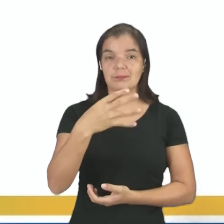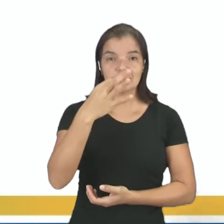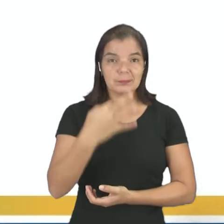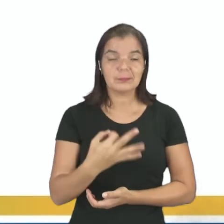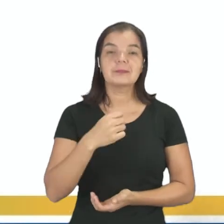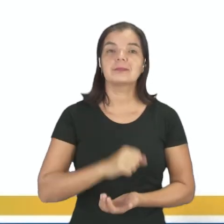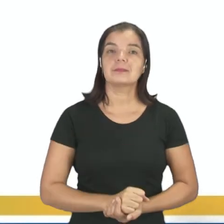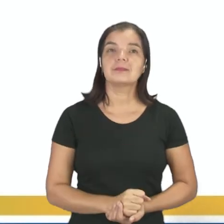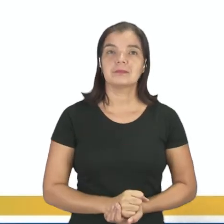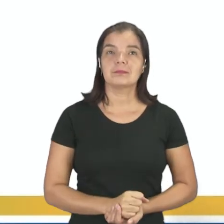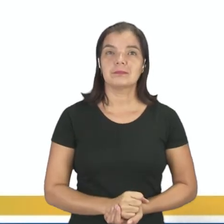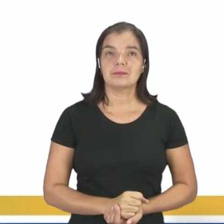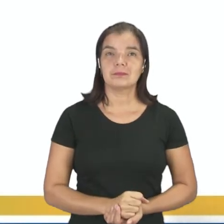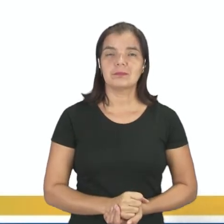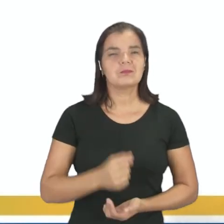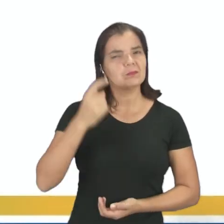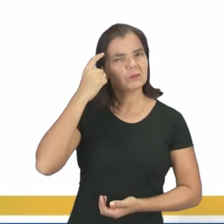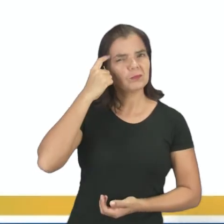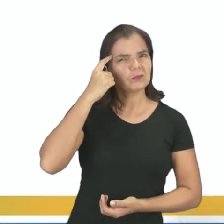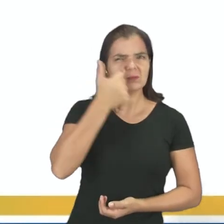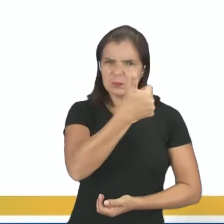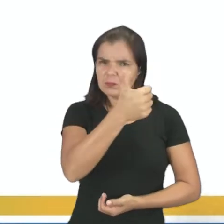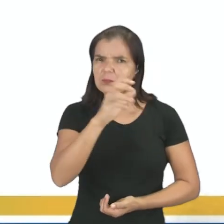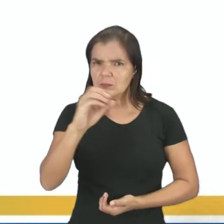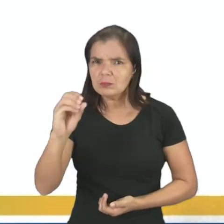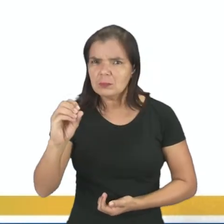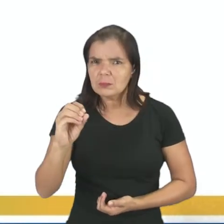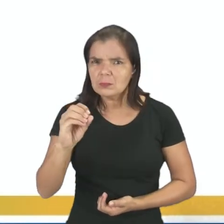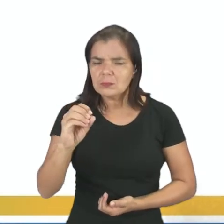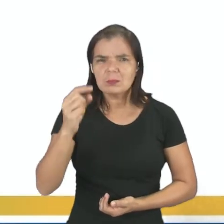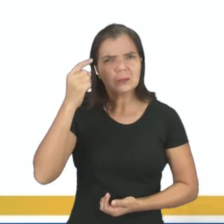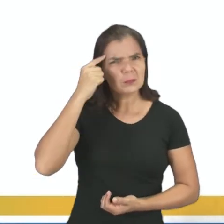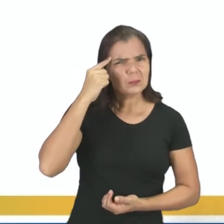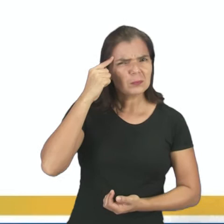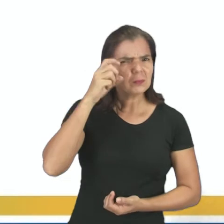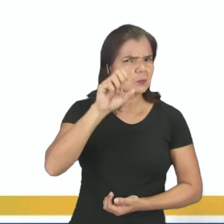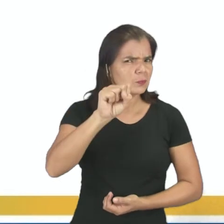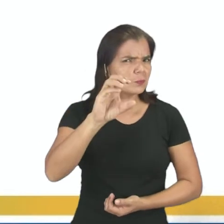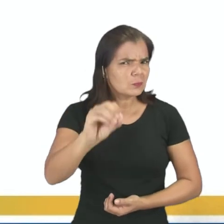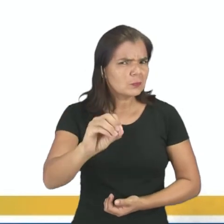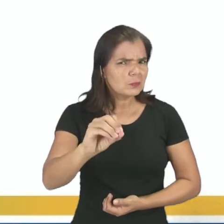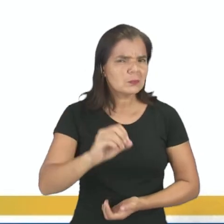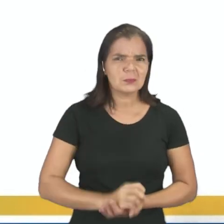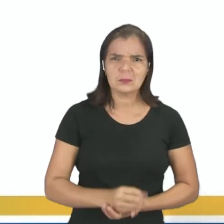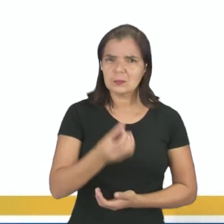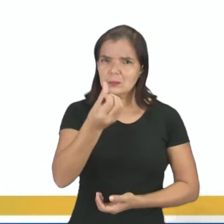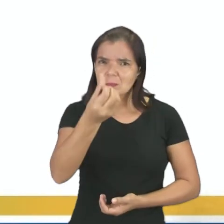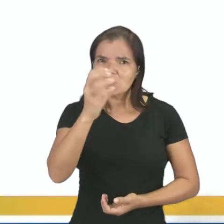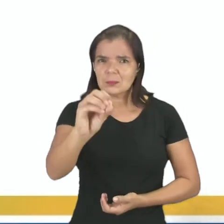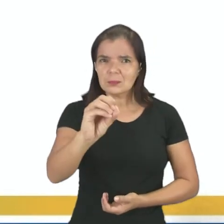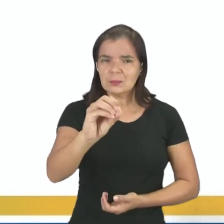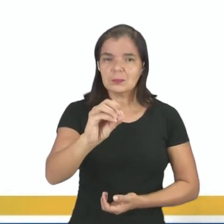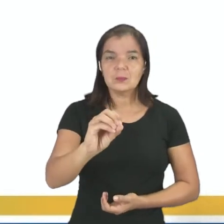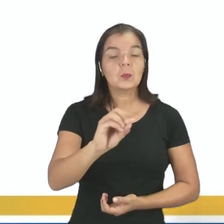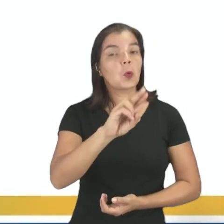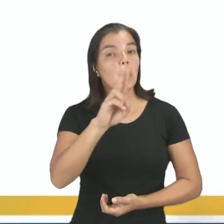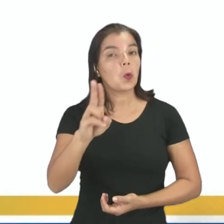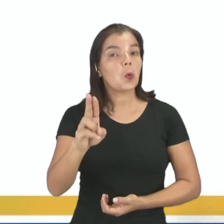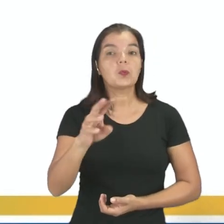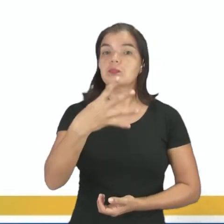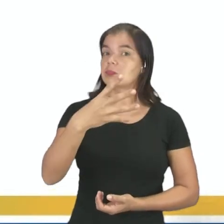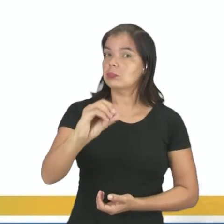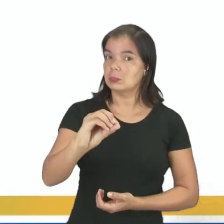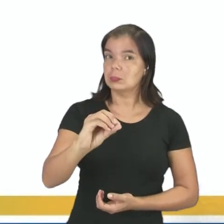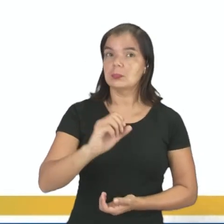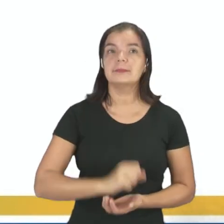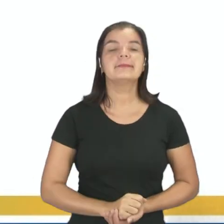correto? Você pensou em 100? Pensou em 80? 60? Ou quem sabe